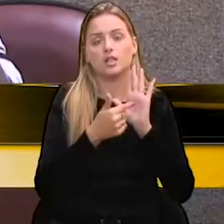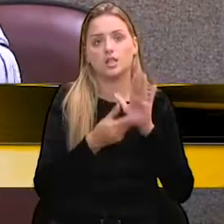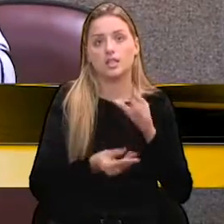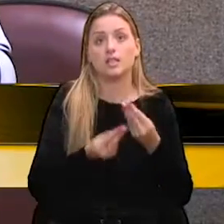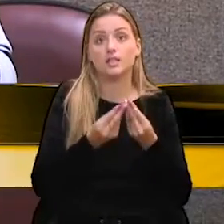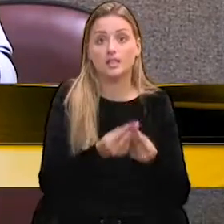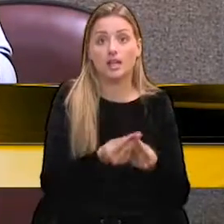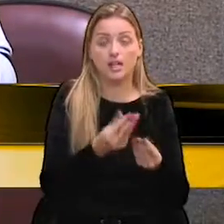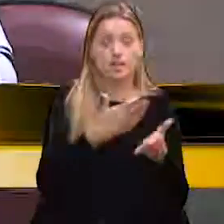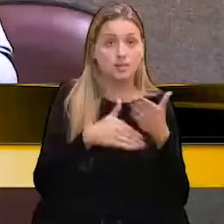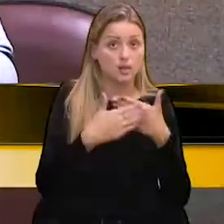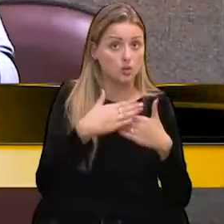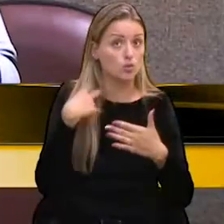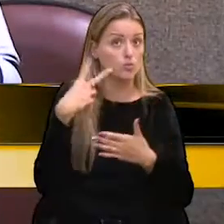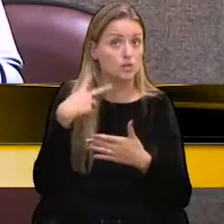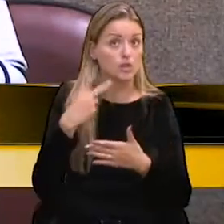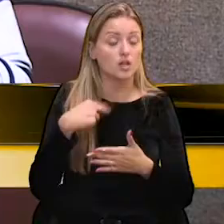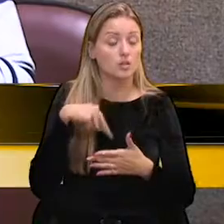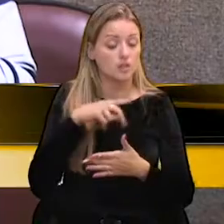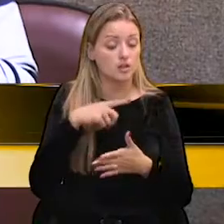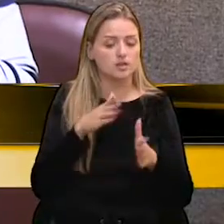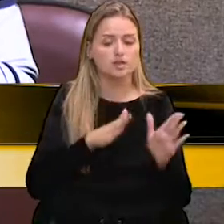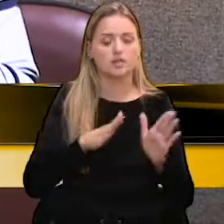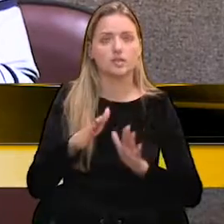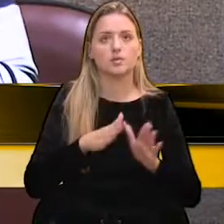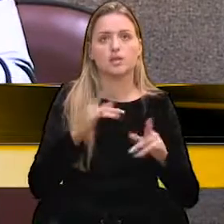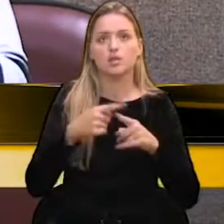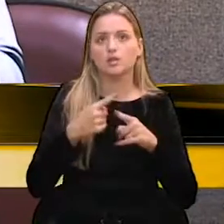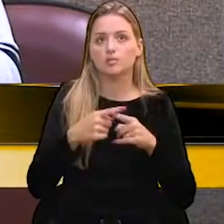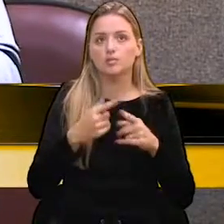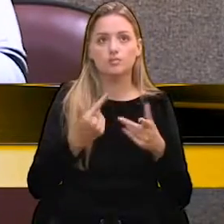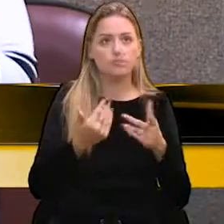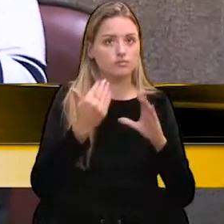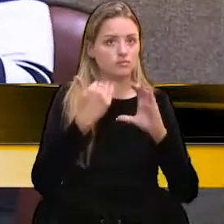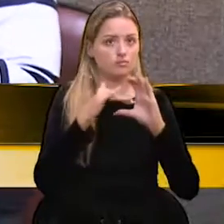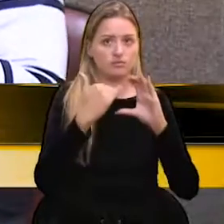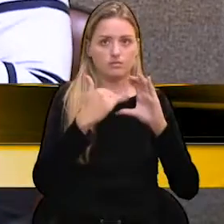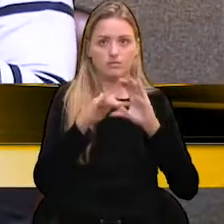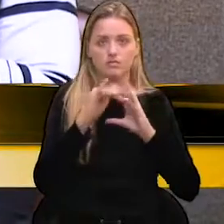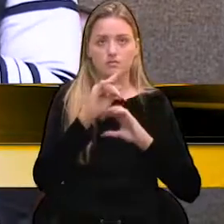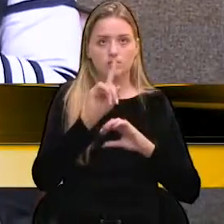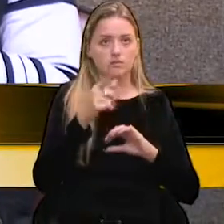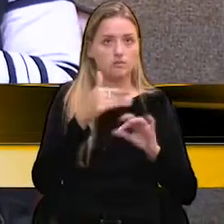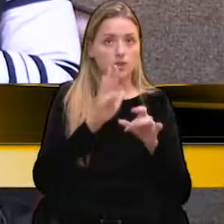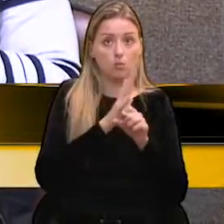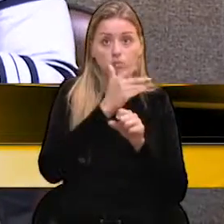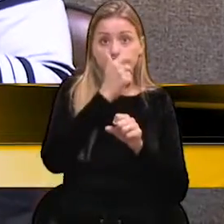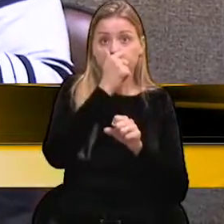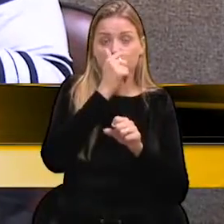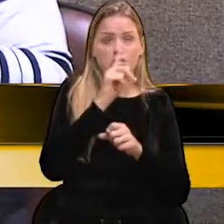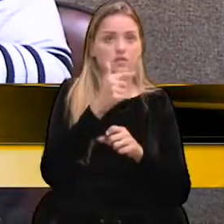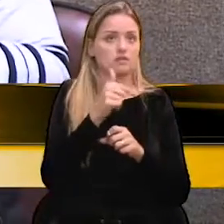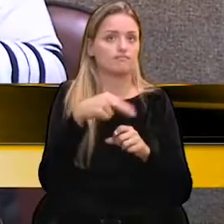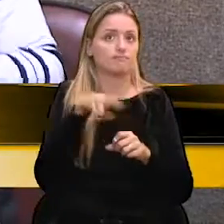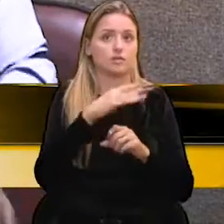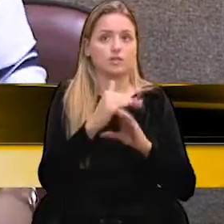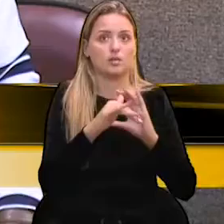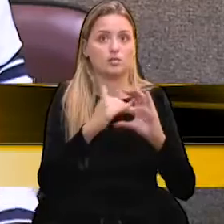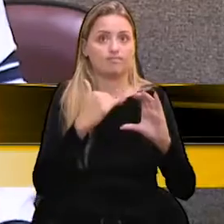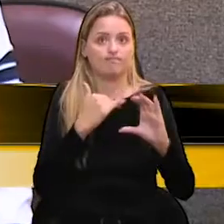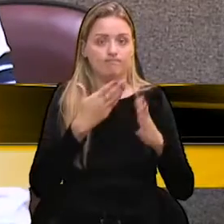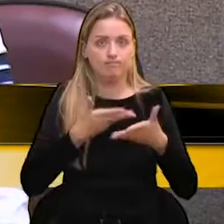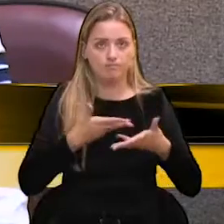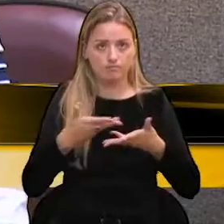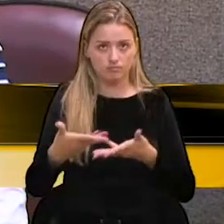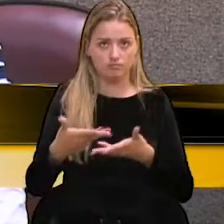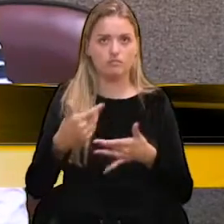nós também possamos muitas vezes ter acesso, porque às vezes as nossas caixas de e-mail não estão lotadas e nós não recebemos. Então, penso